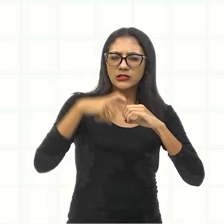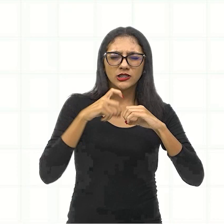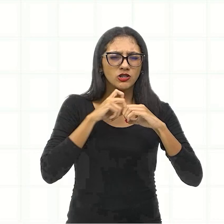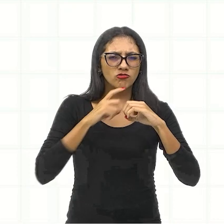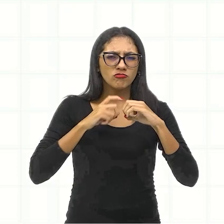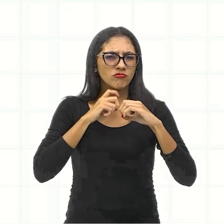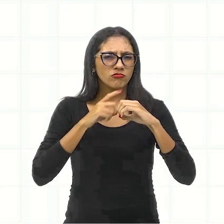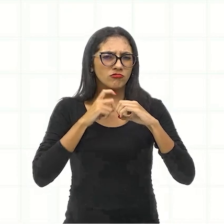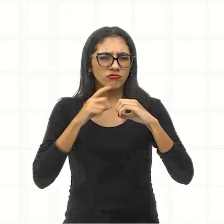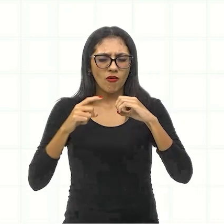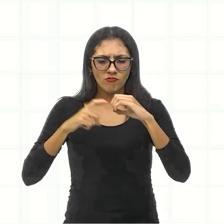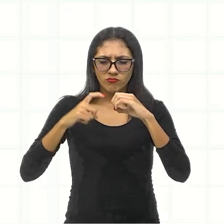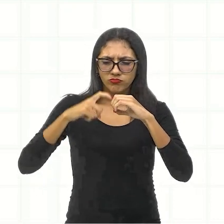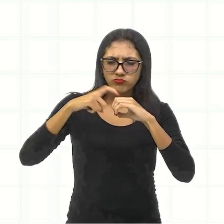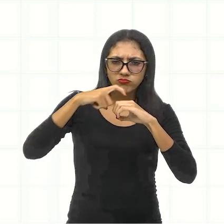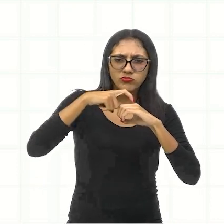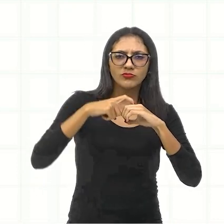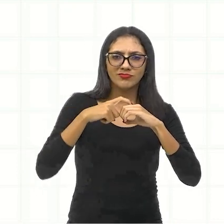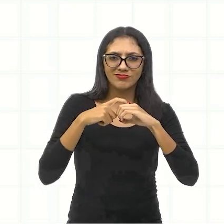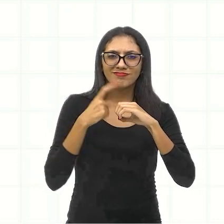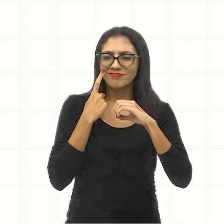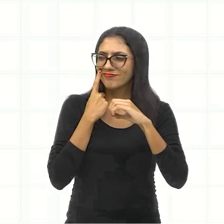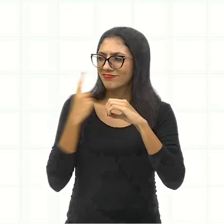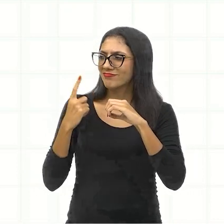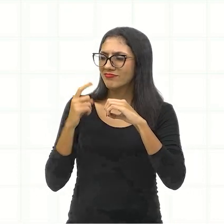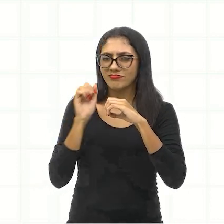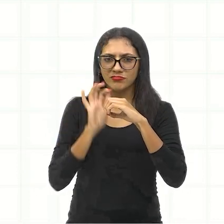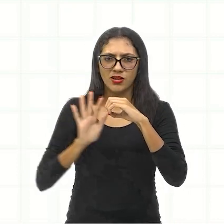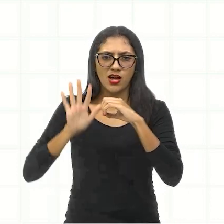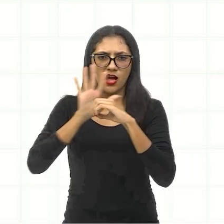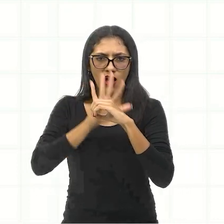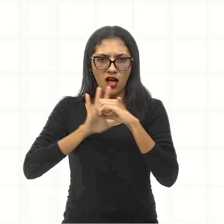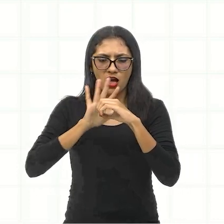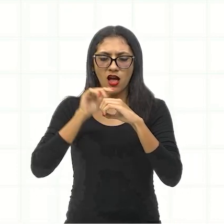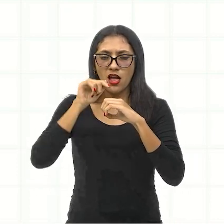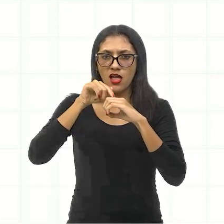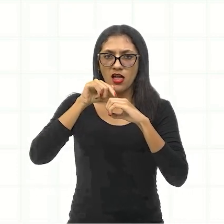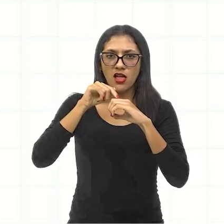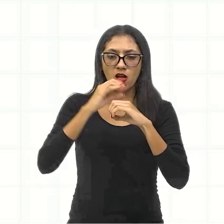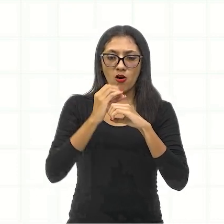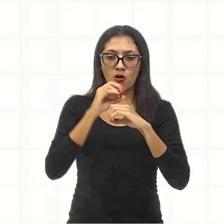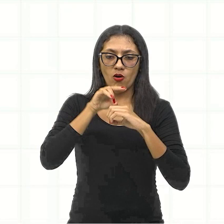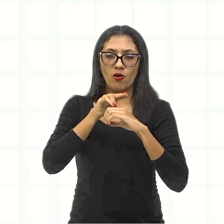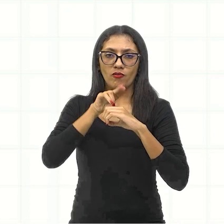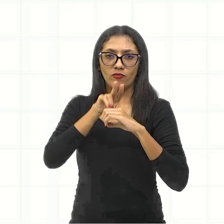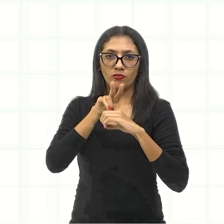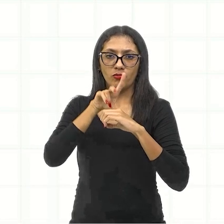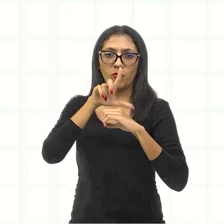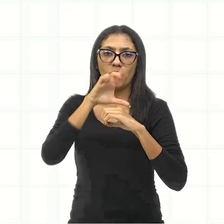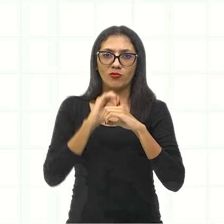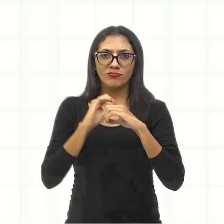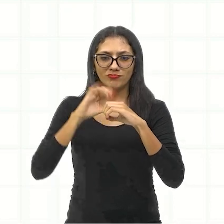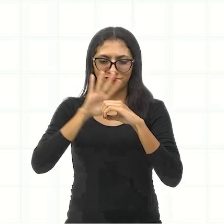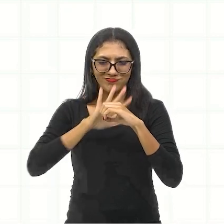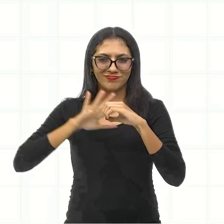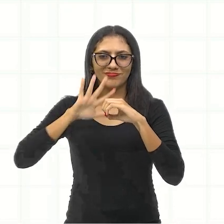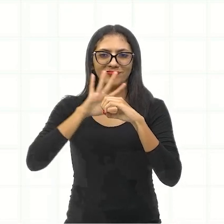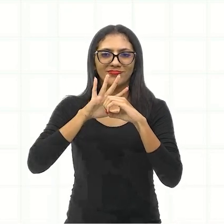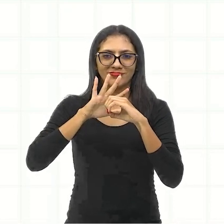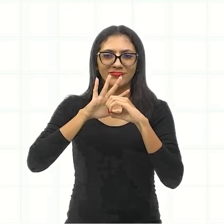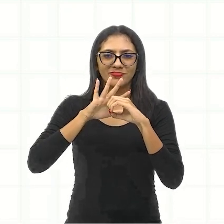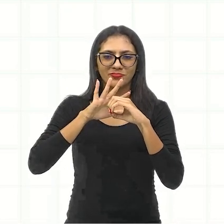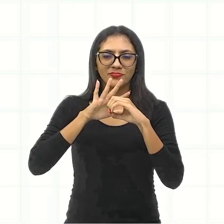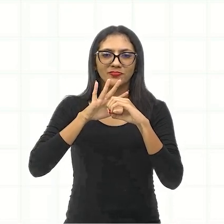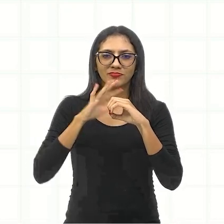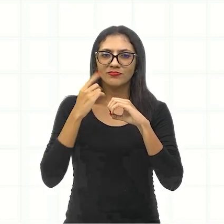fecundação. Então, você observa aí no centro da nossa imagem, nós temos aí o óvulo. Olha só, aqui nós temos